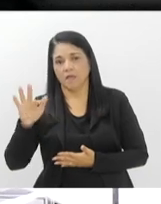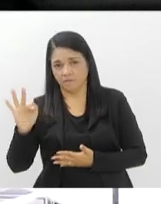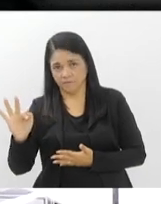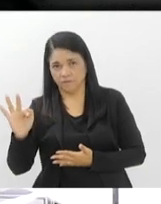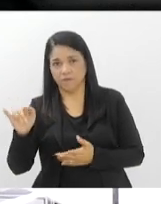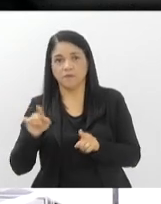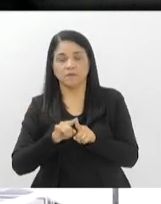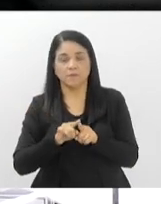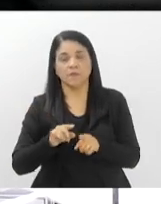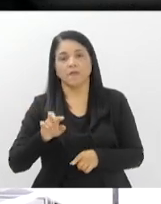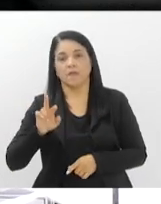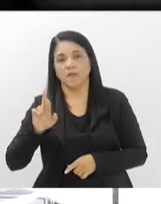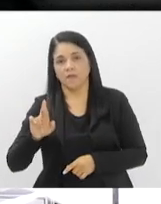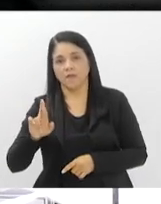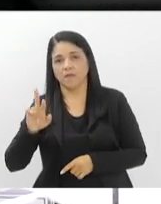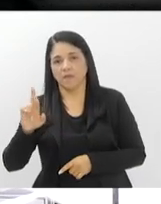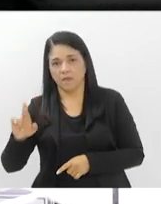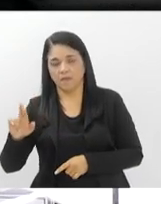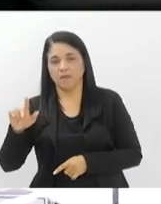ao RRF.